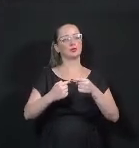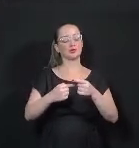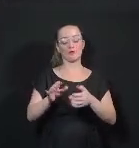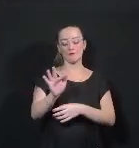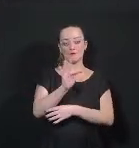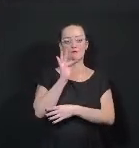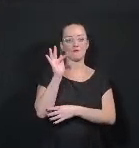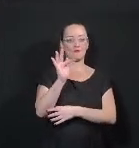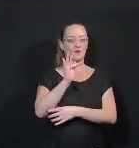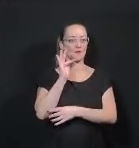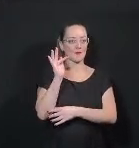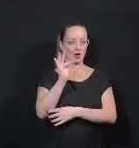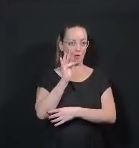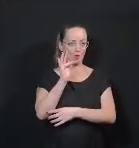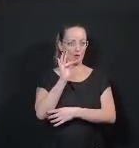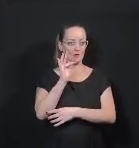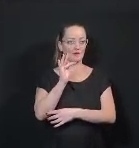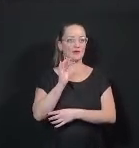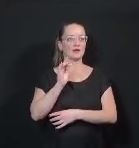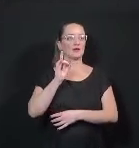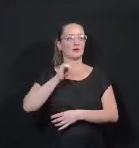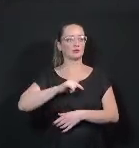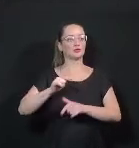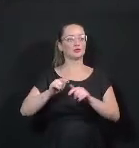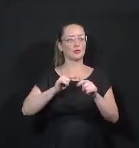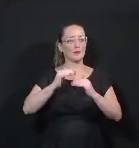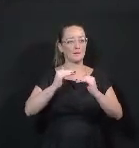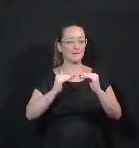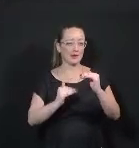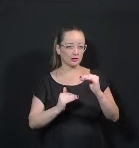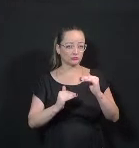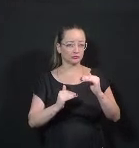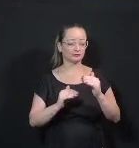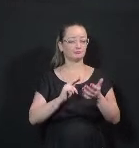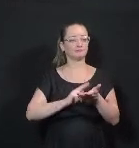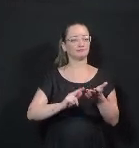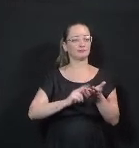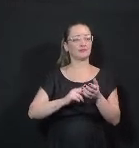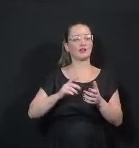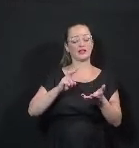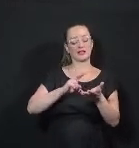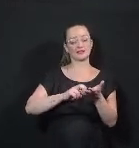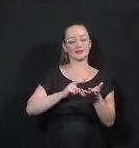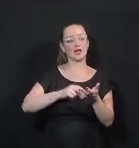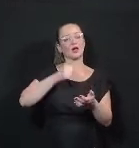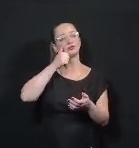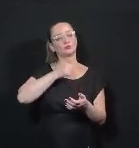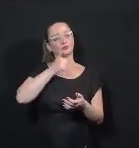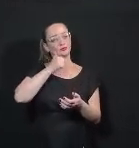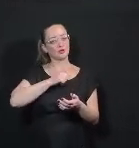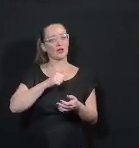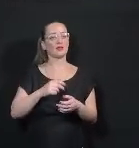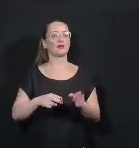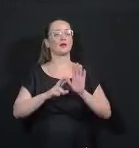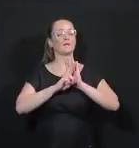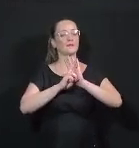Brasil apresente uma das mais baixas taxas de mulheres na